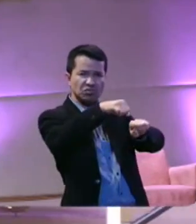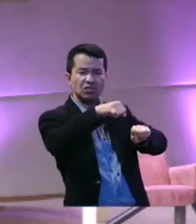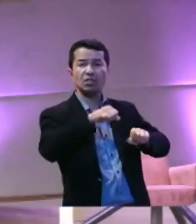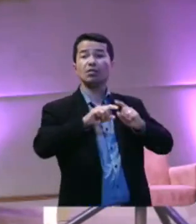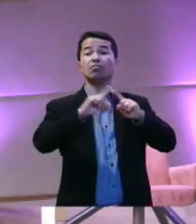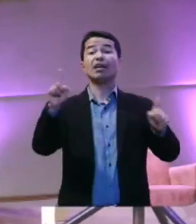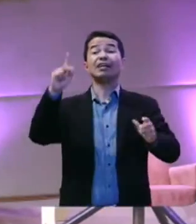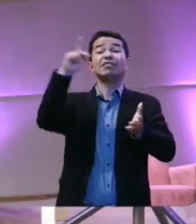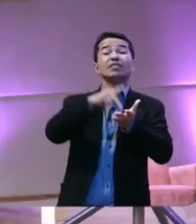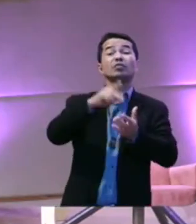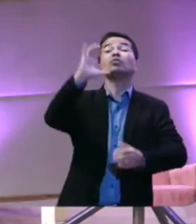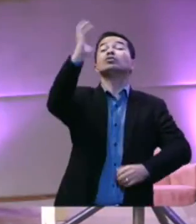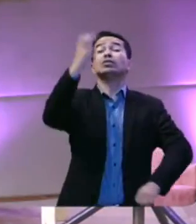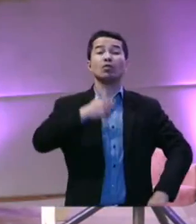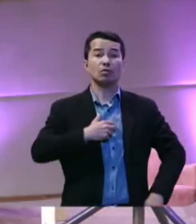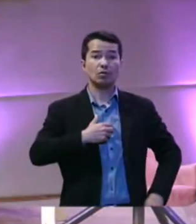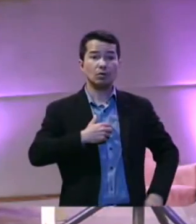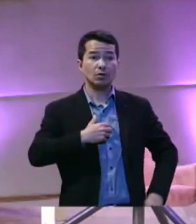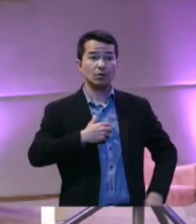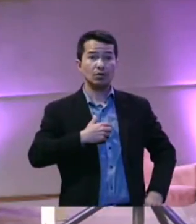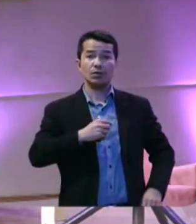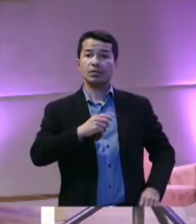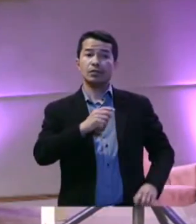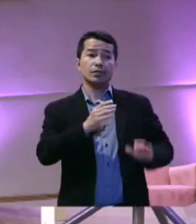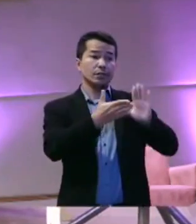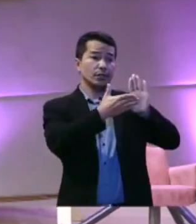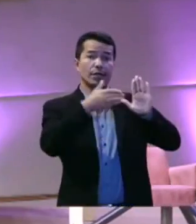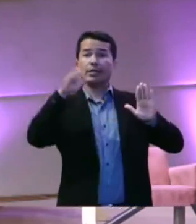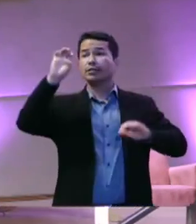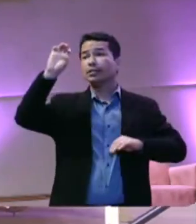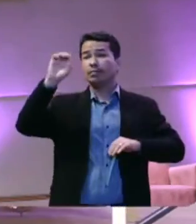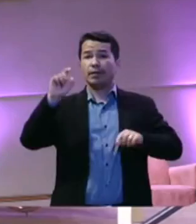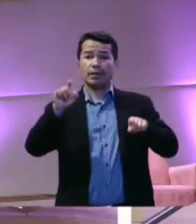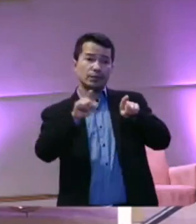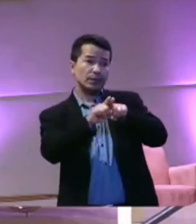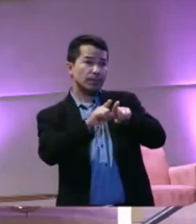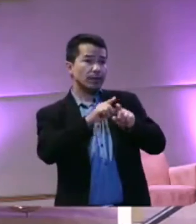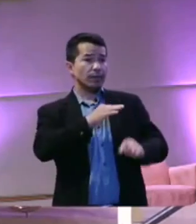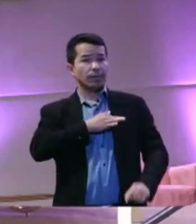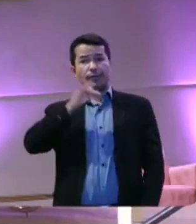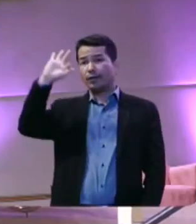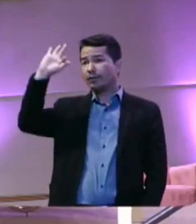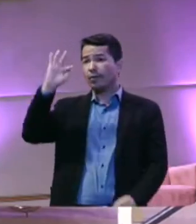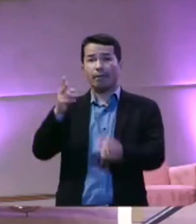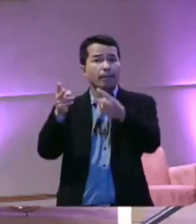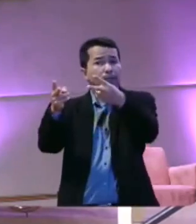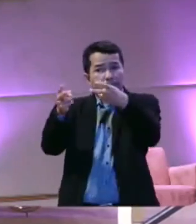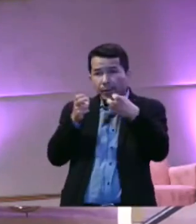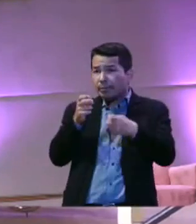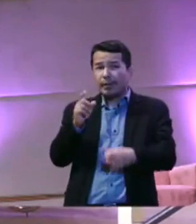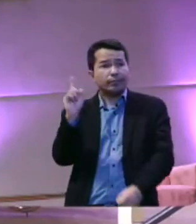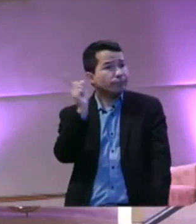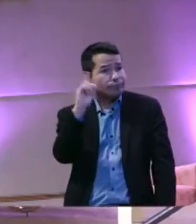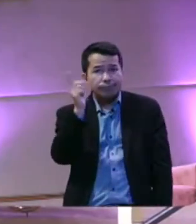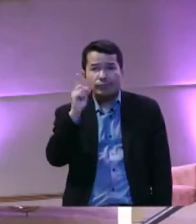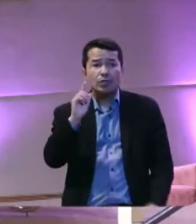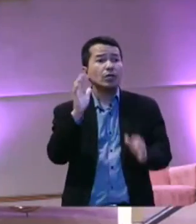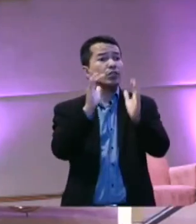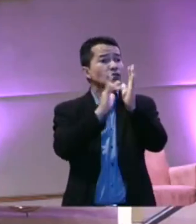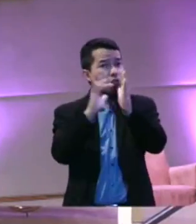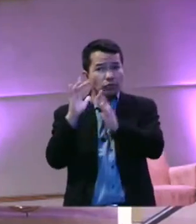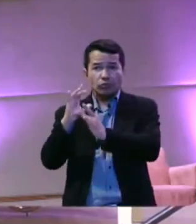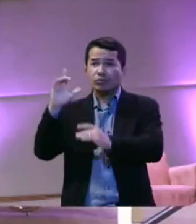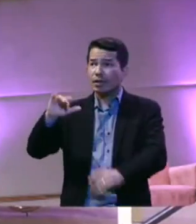deixaram passar a maior visitação feita à carne que tinha se estabelecido ali. Eles